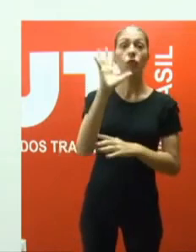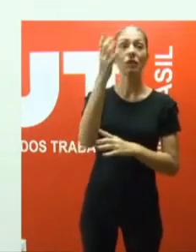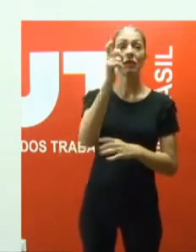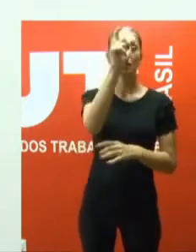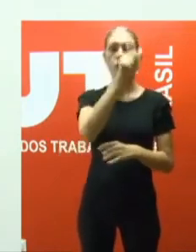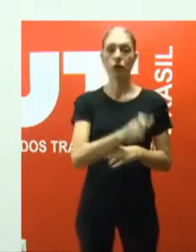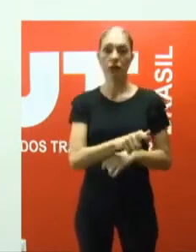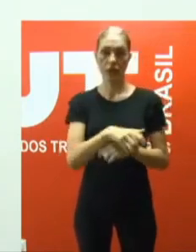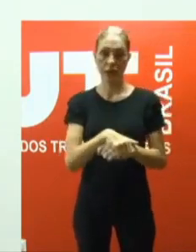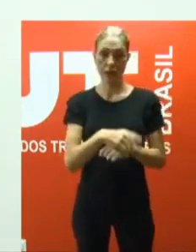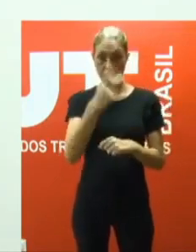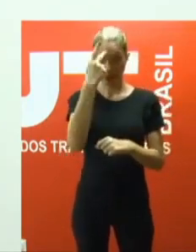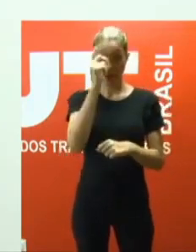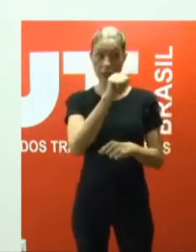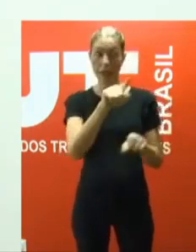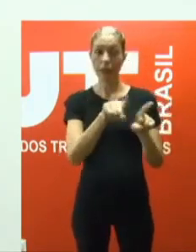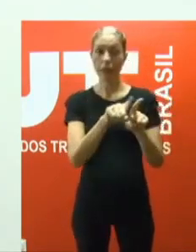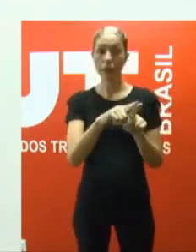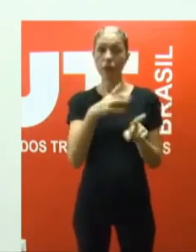ele e pelo filho dele.